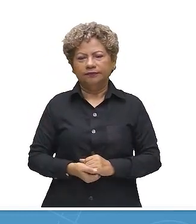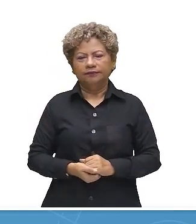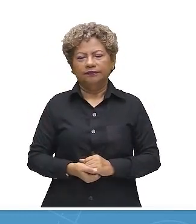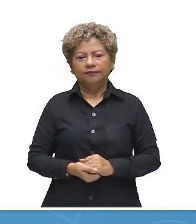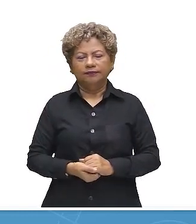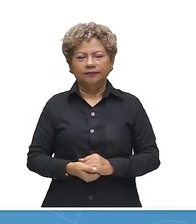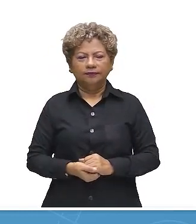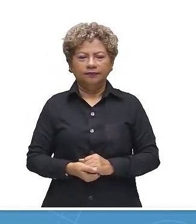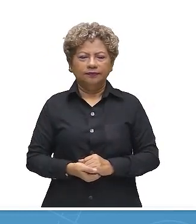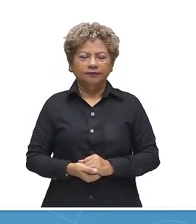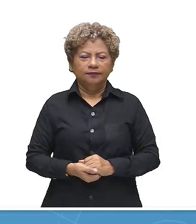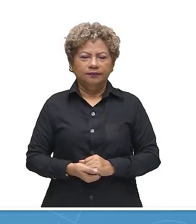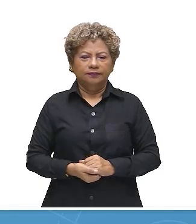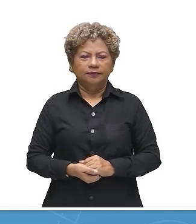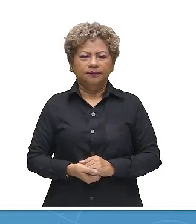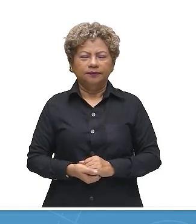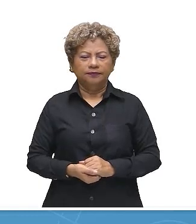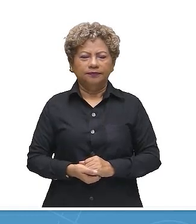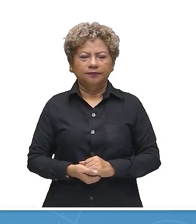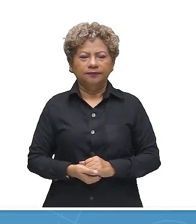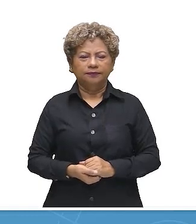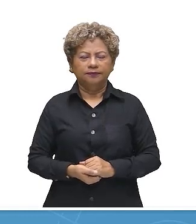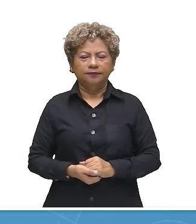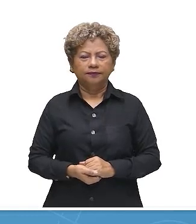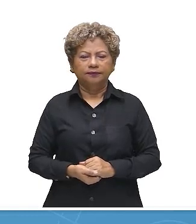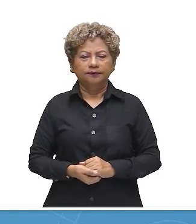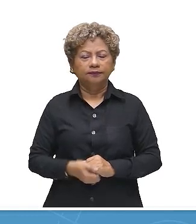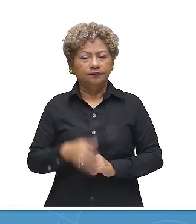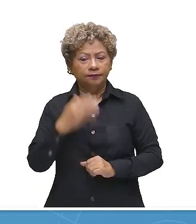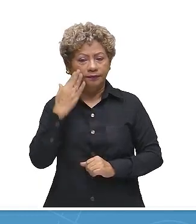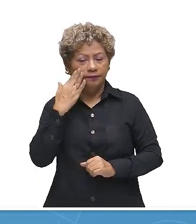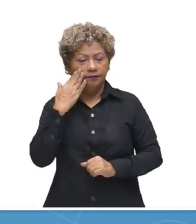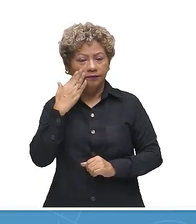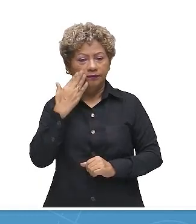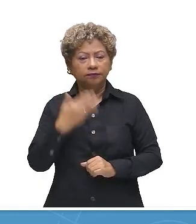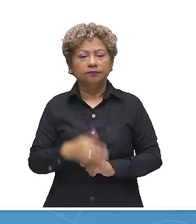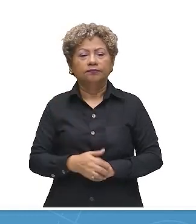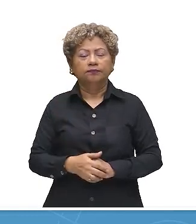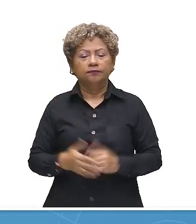embaixo, também daria o mesmo resultado, 1/3. E